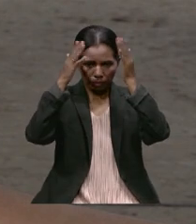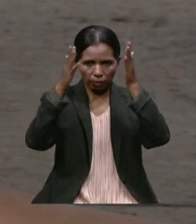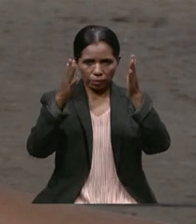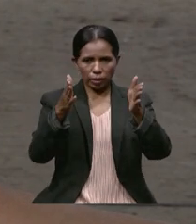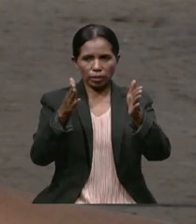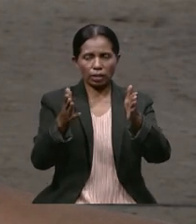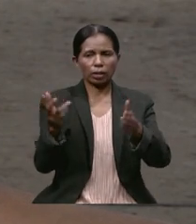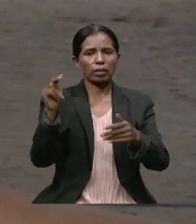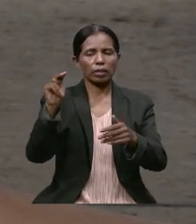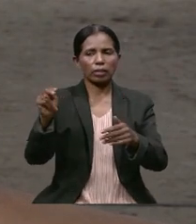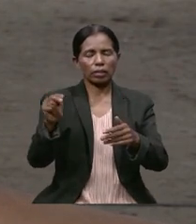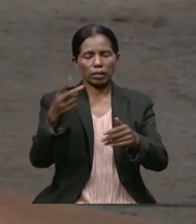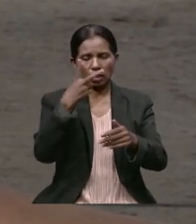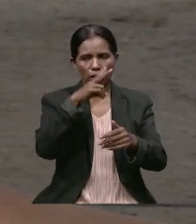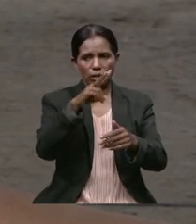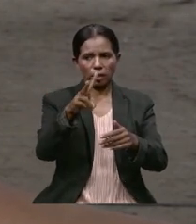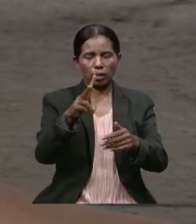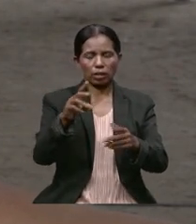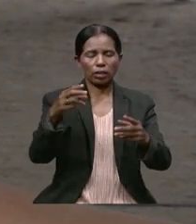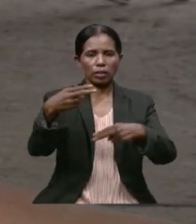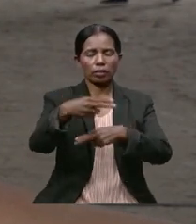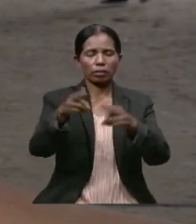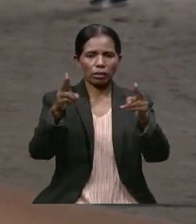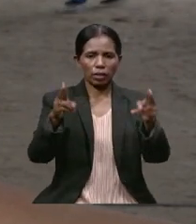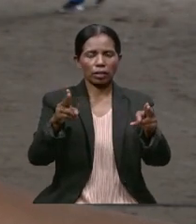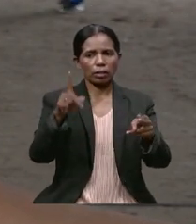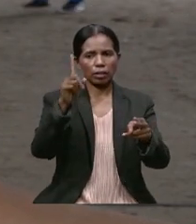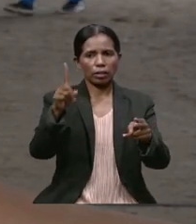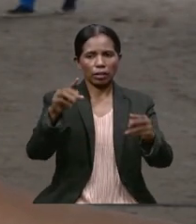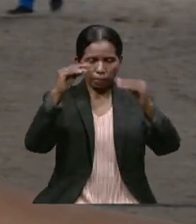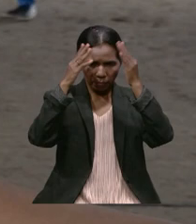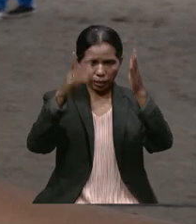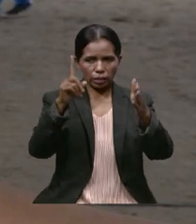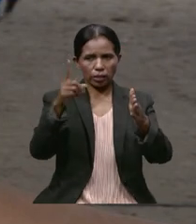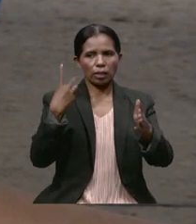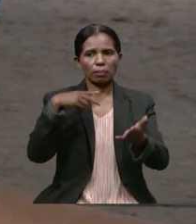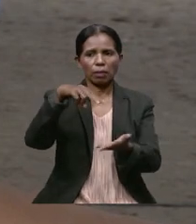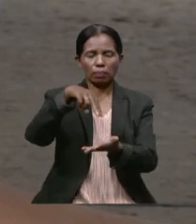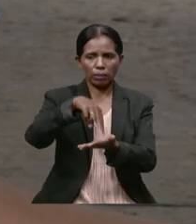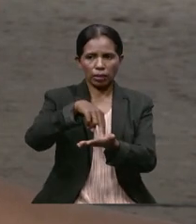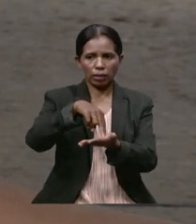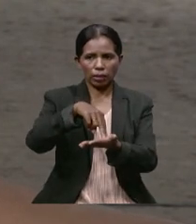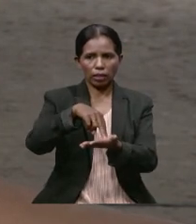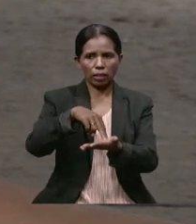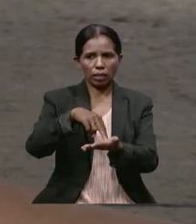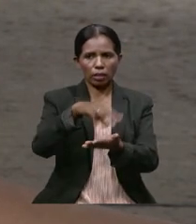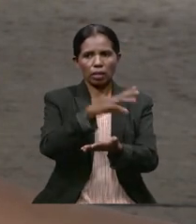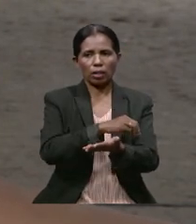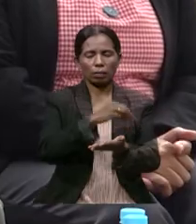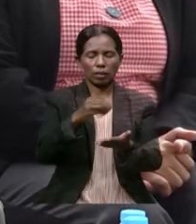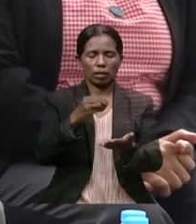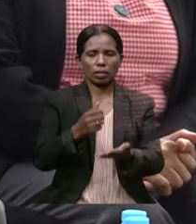nia vigilante ne sala ida é sala rua, professor Ida. Ami Hamrik ia Clara, mas ami fai lanço primeiro, mas